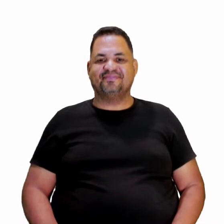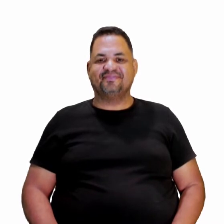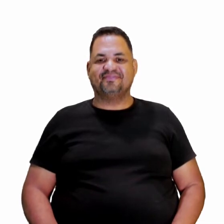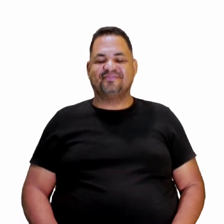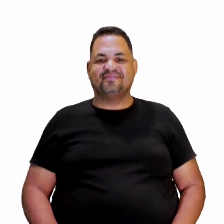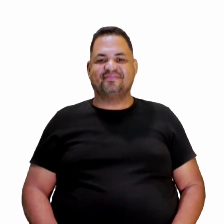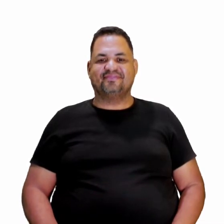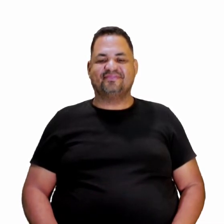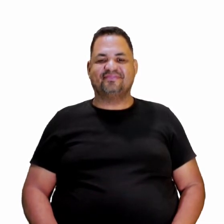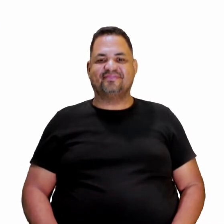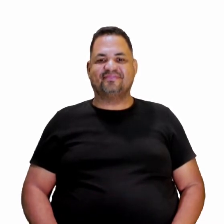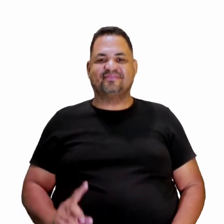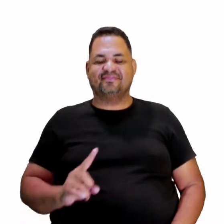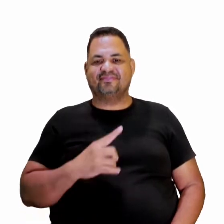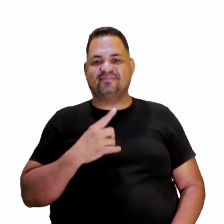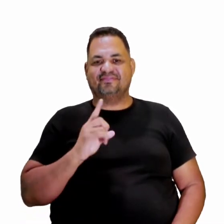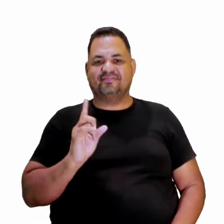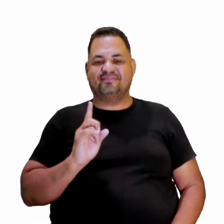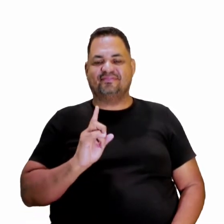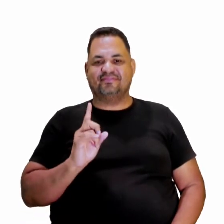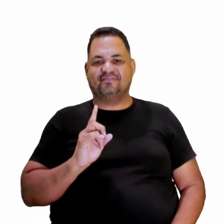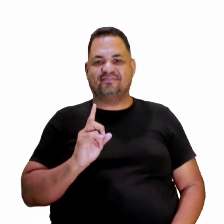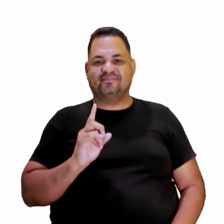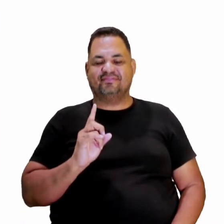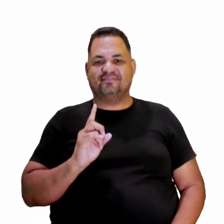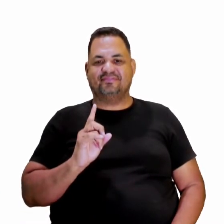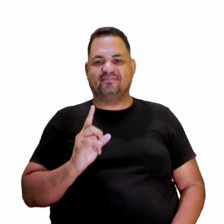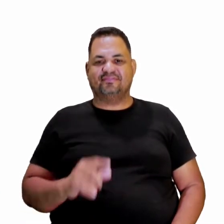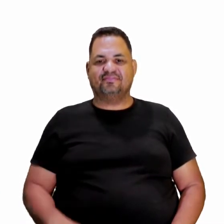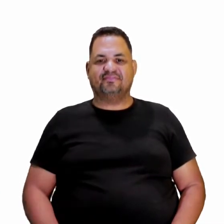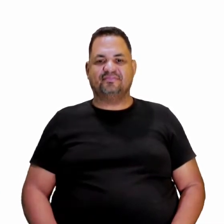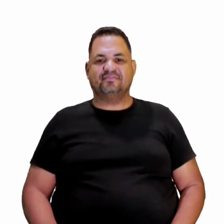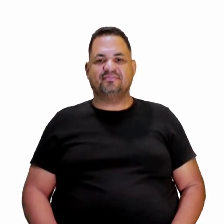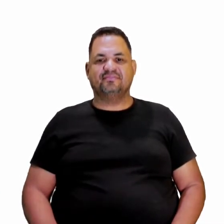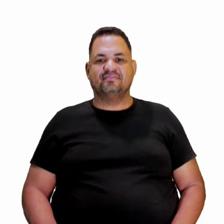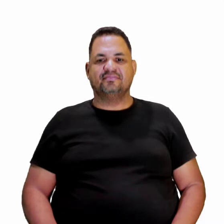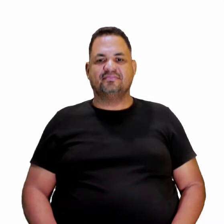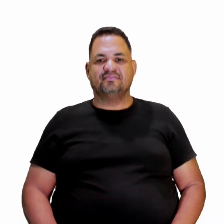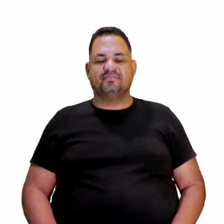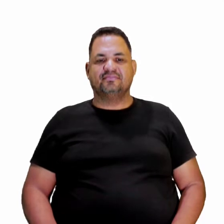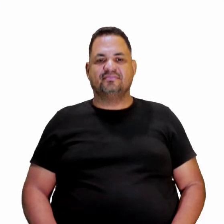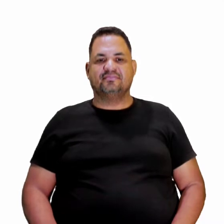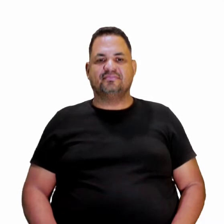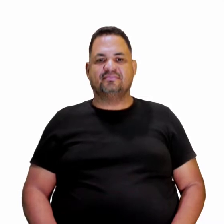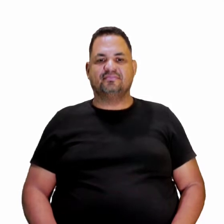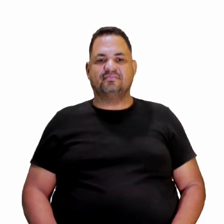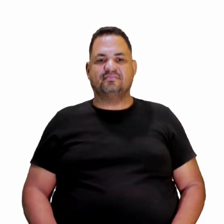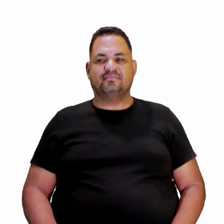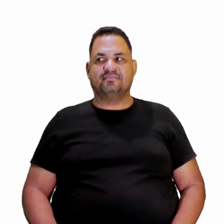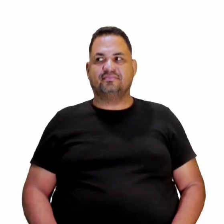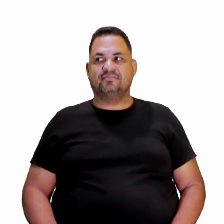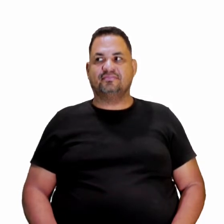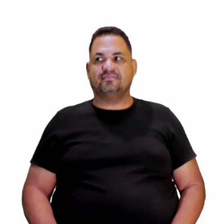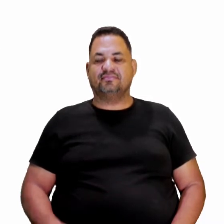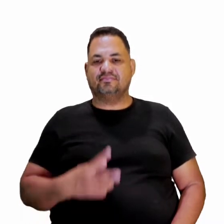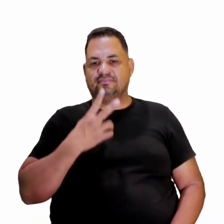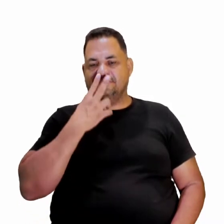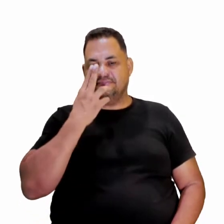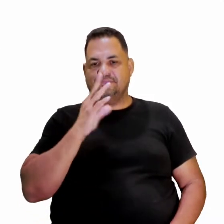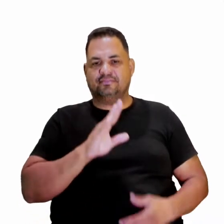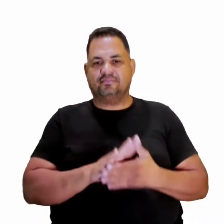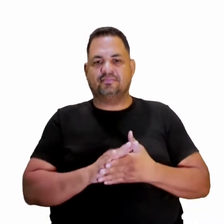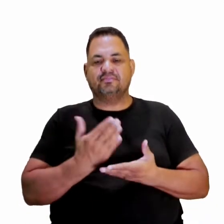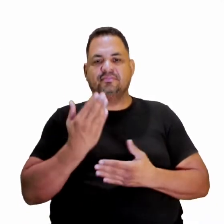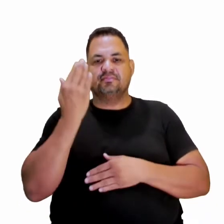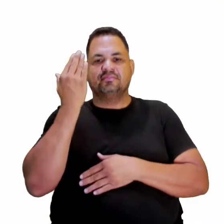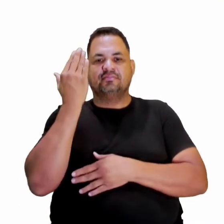a hostel. A gente não ficou no hostel, certo? Que parece hotel, mas não é